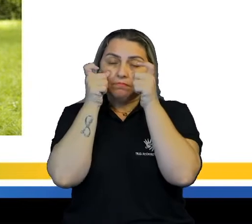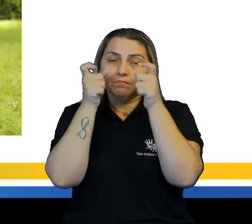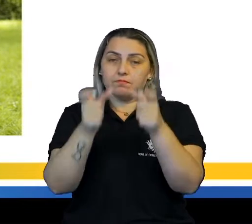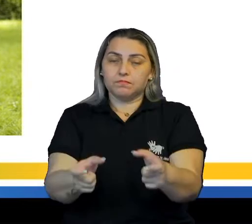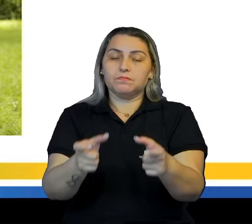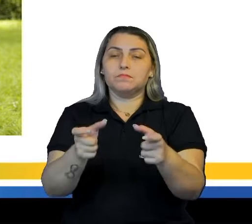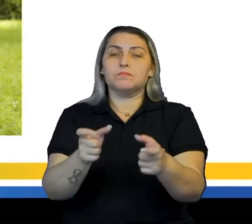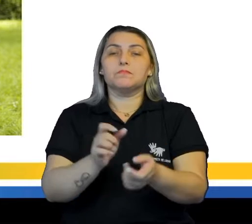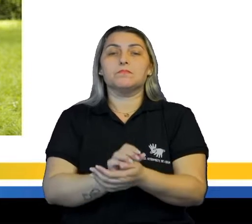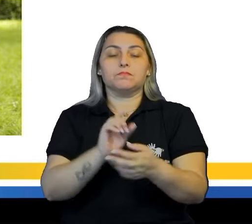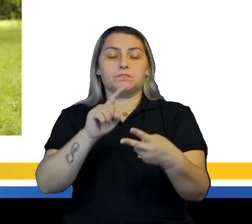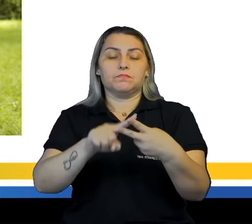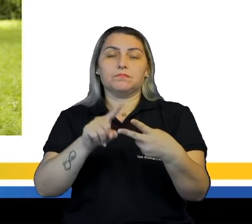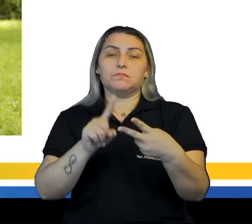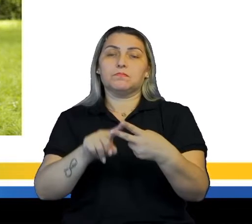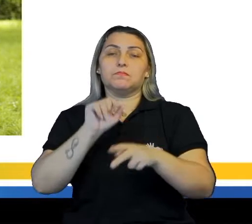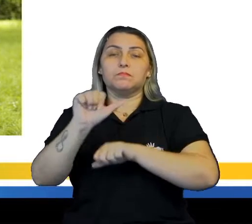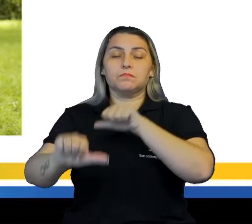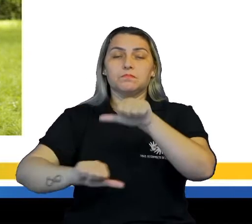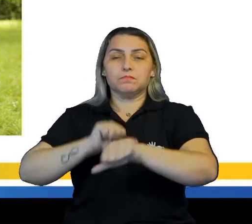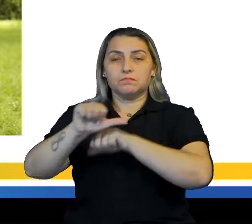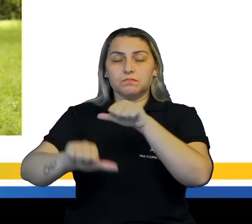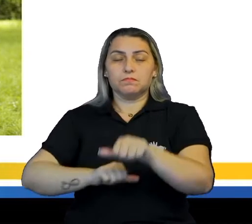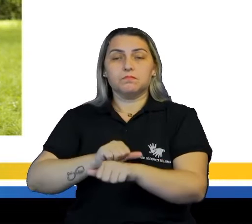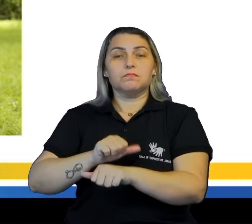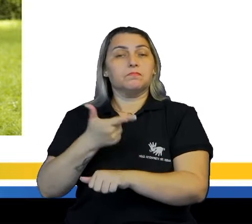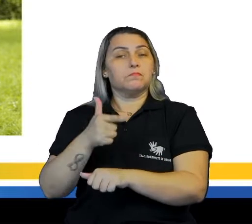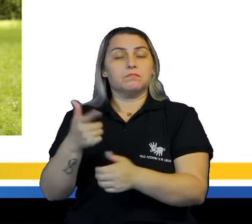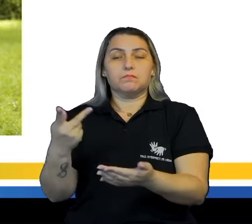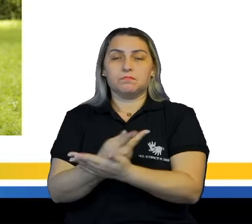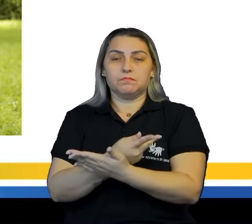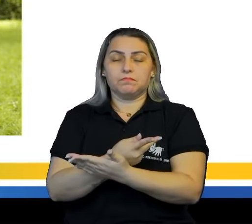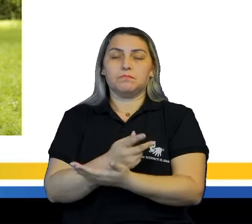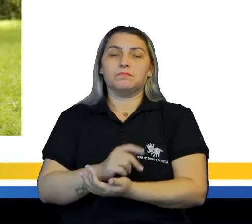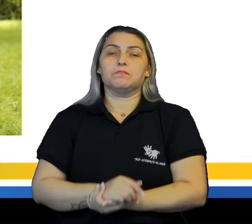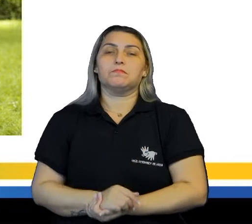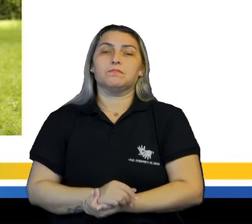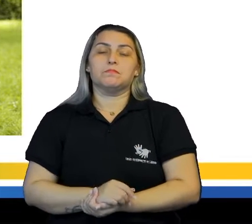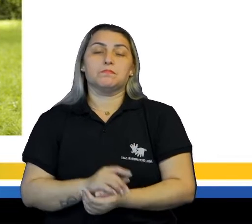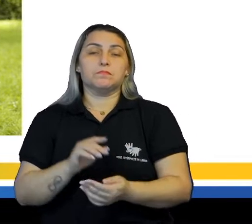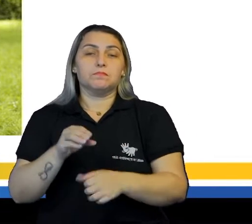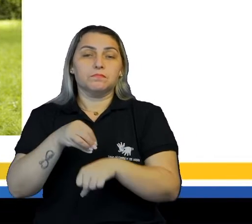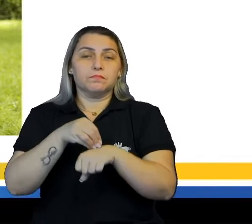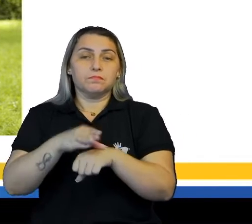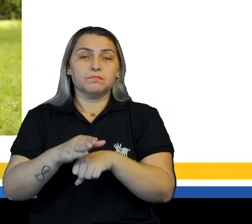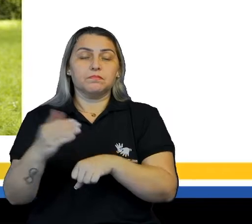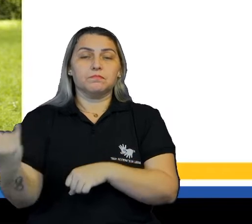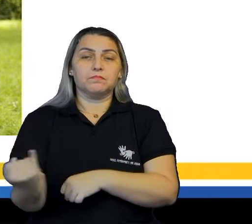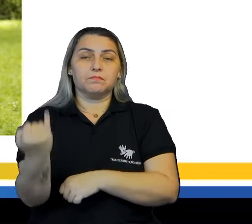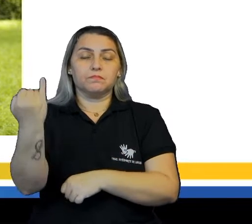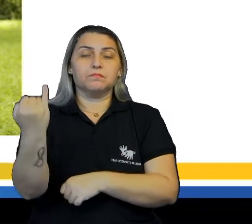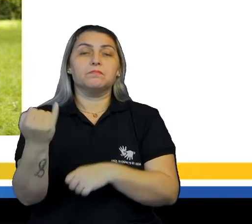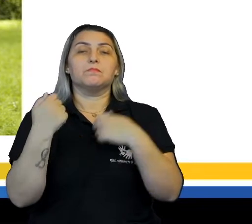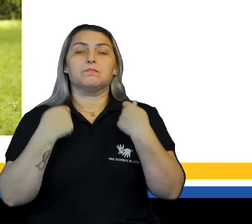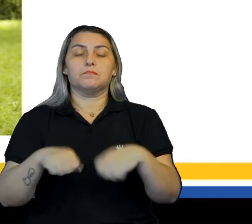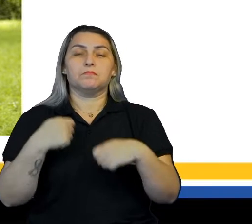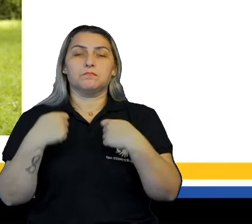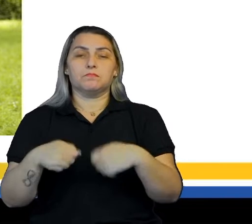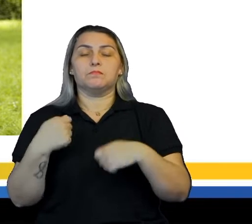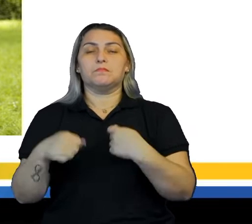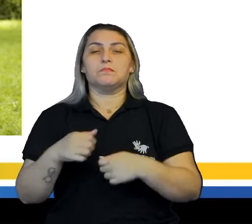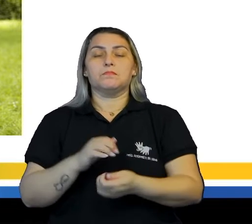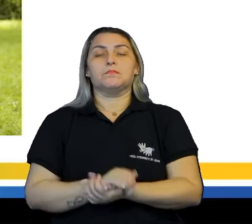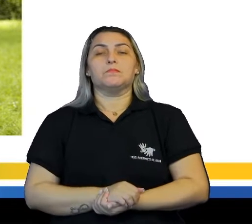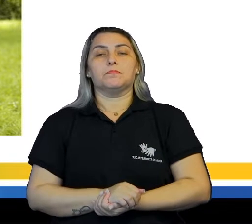atento a essas duas variações para não cometer erros. Duas dicas muito importantes deverão ser levadas